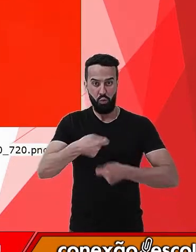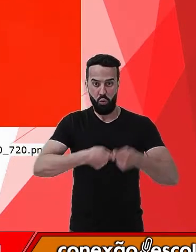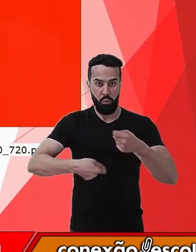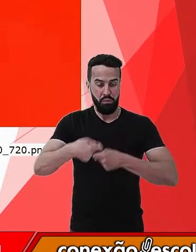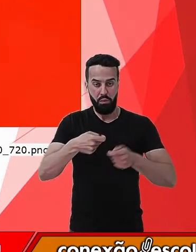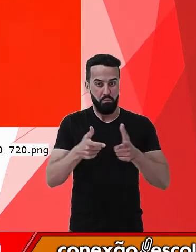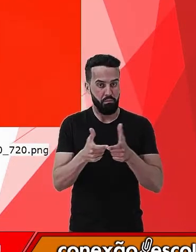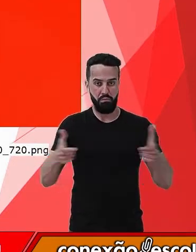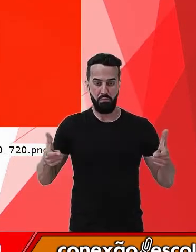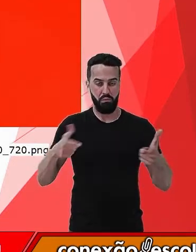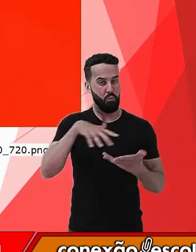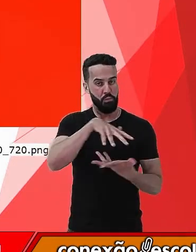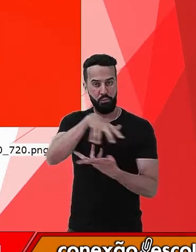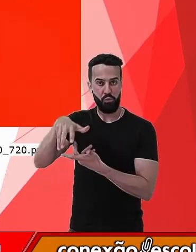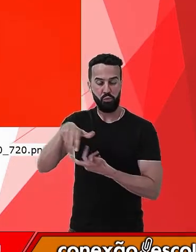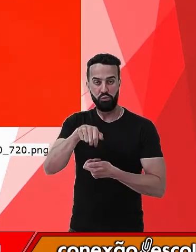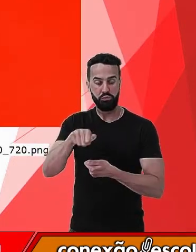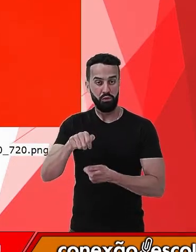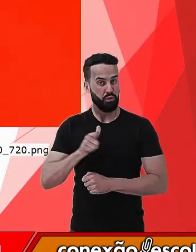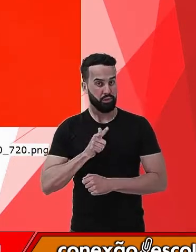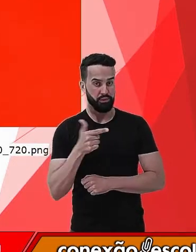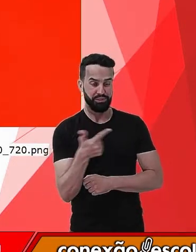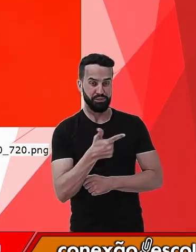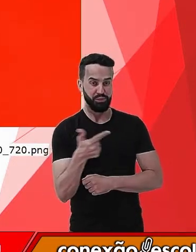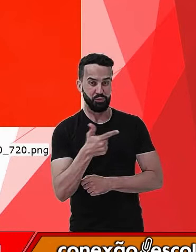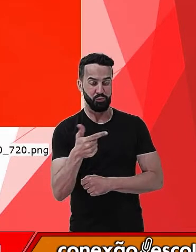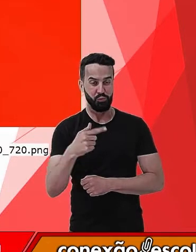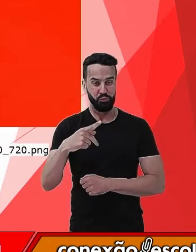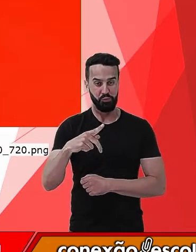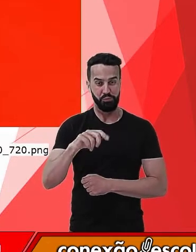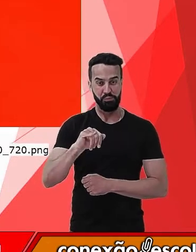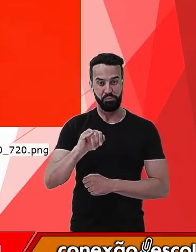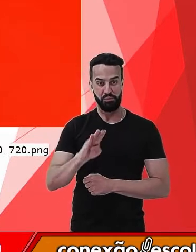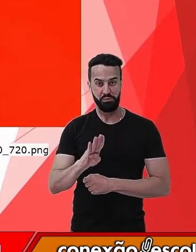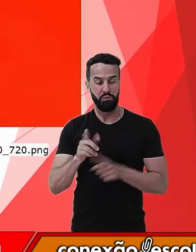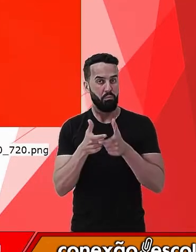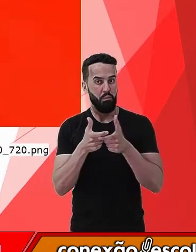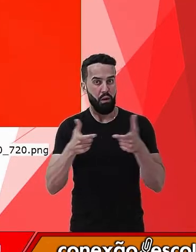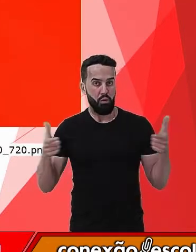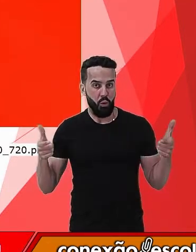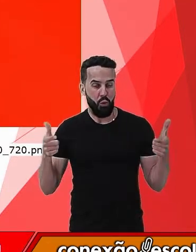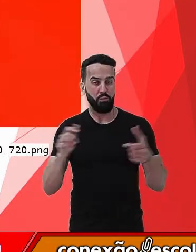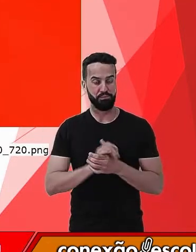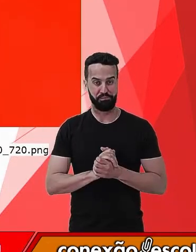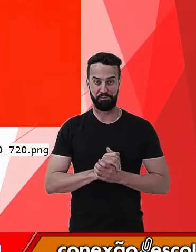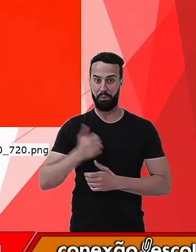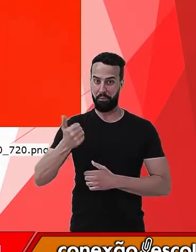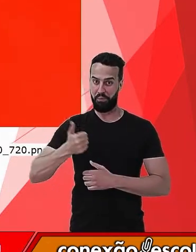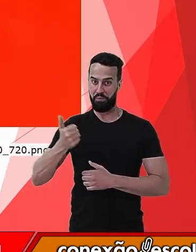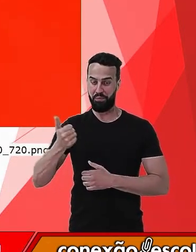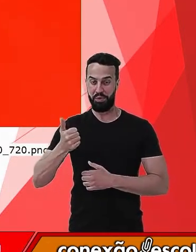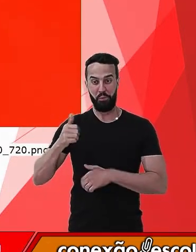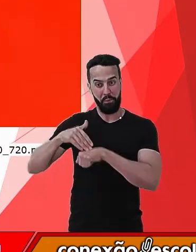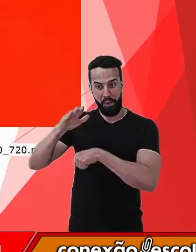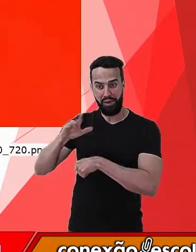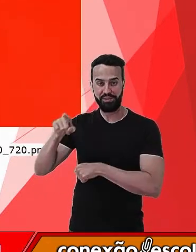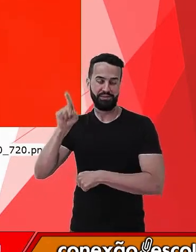expandindo a sua influência pelo mundo. Para começar a nossa aula de hoje, vamos entender um pouquinho melhor